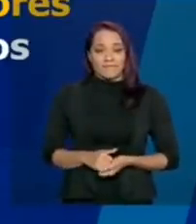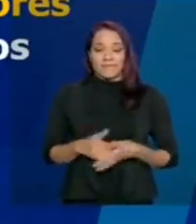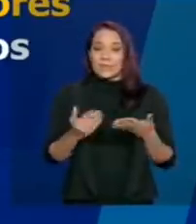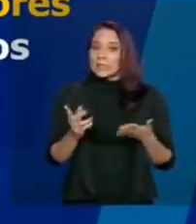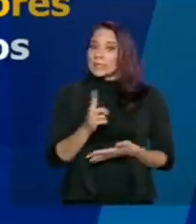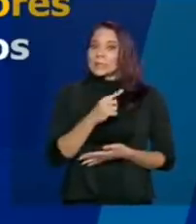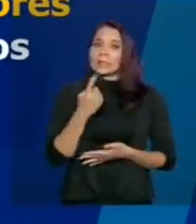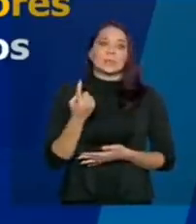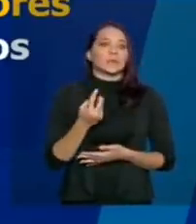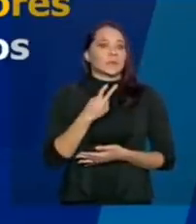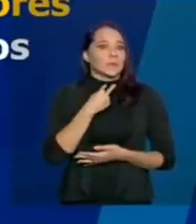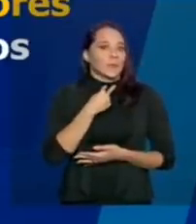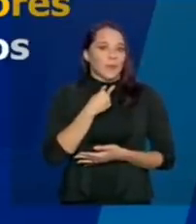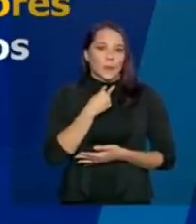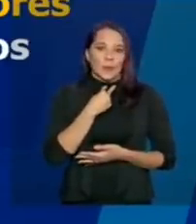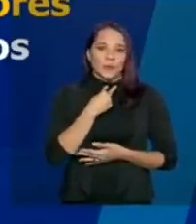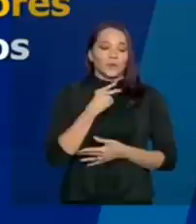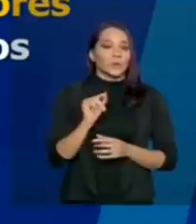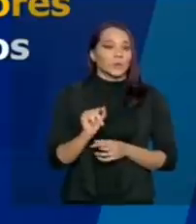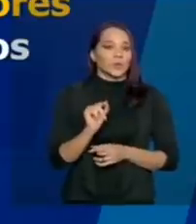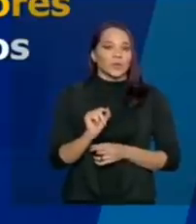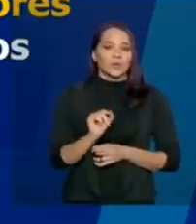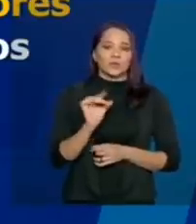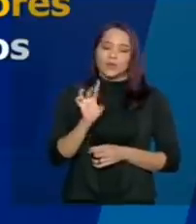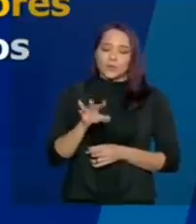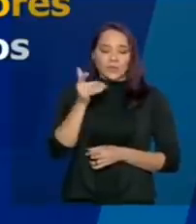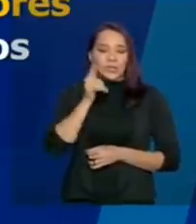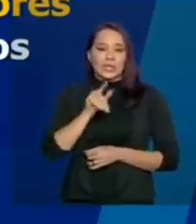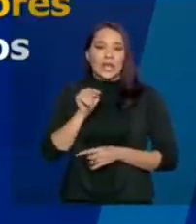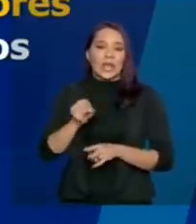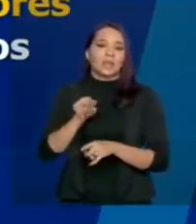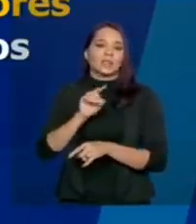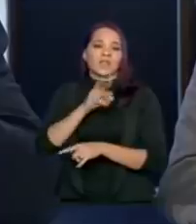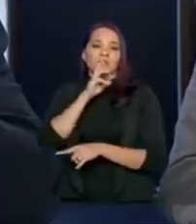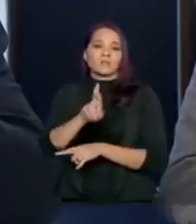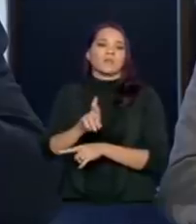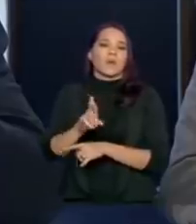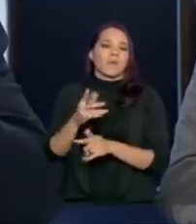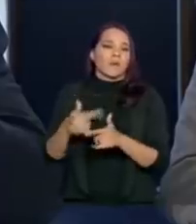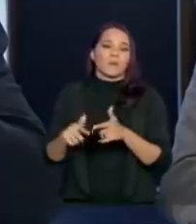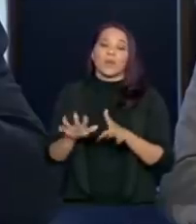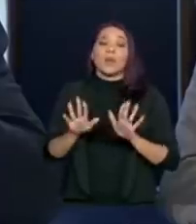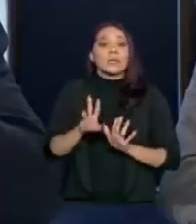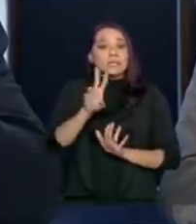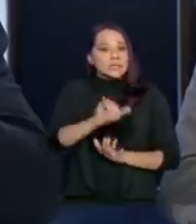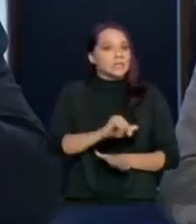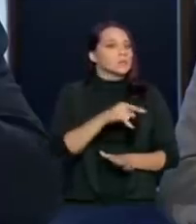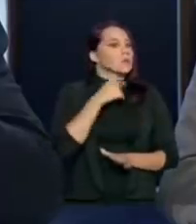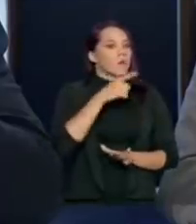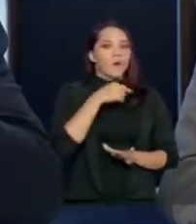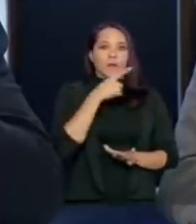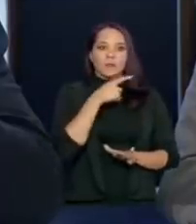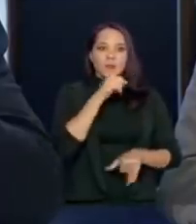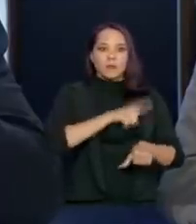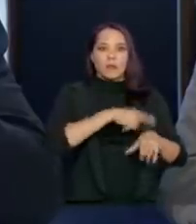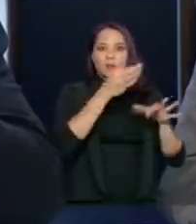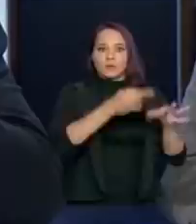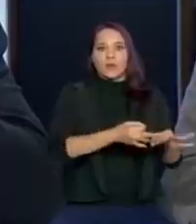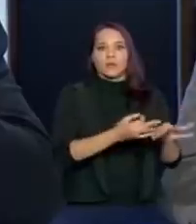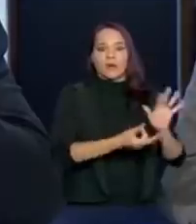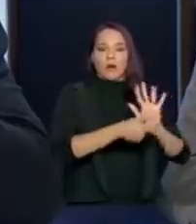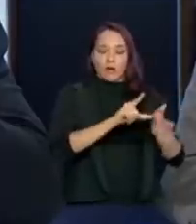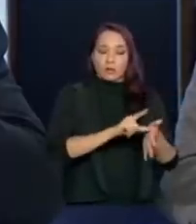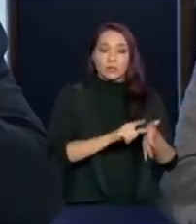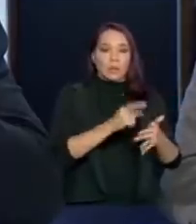podemos ser aí a solução do problema. Isso aí é quando nós não conseguimos resolver o problema na hora certa. Aí cai